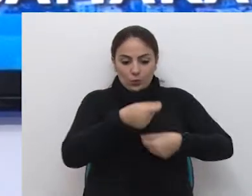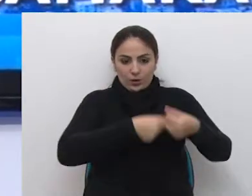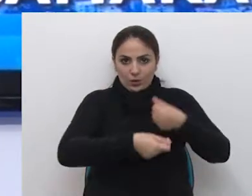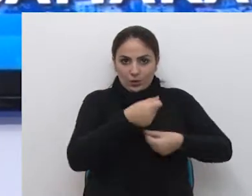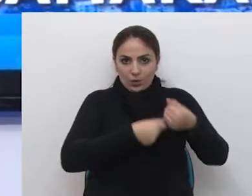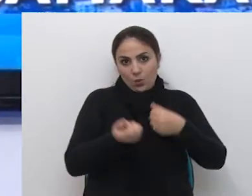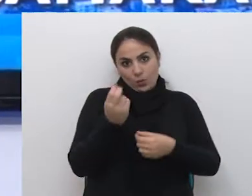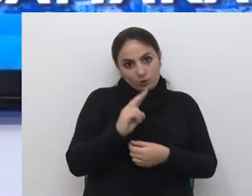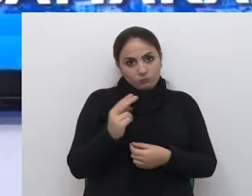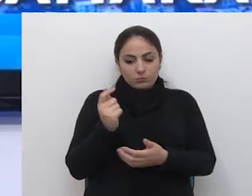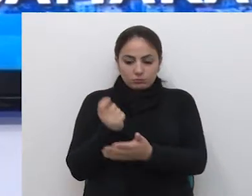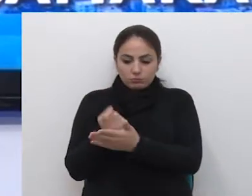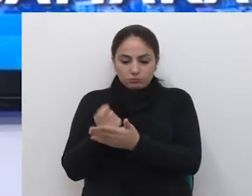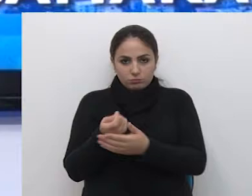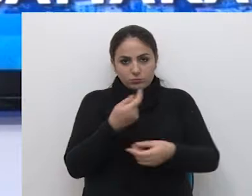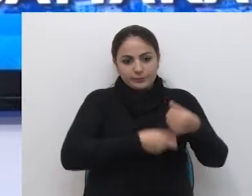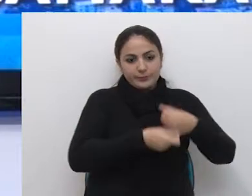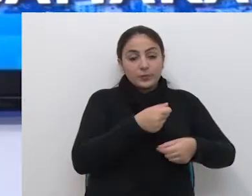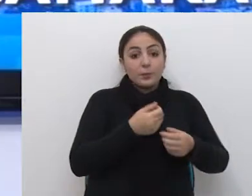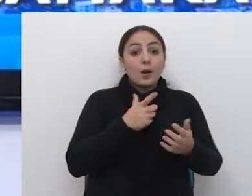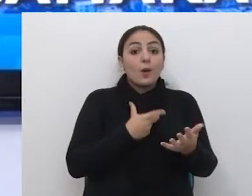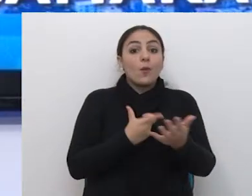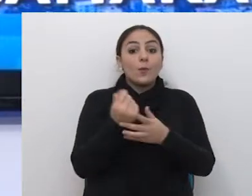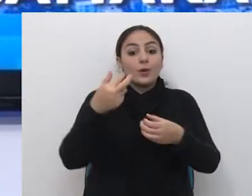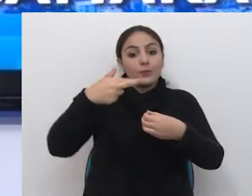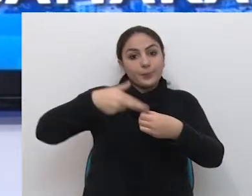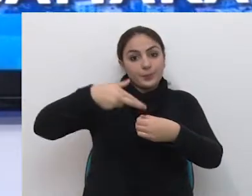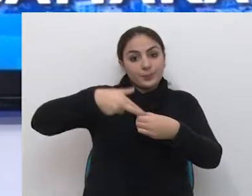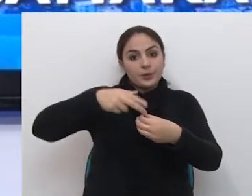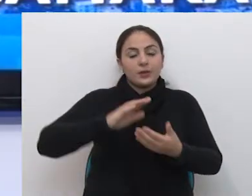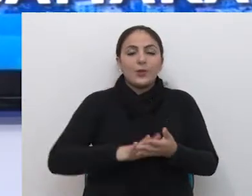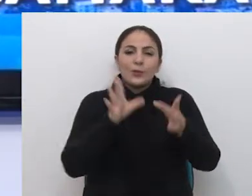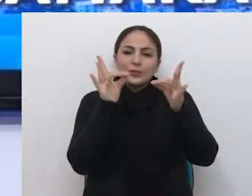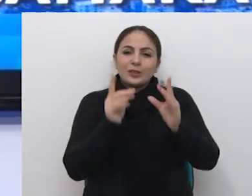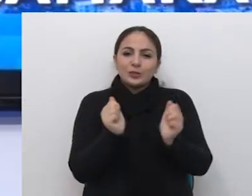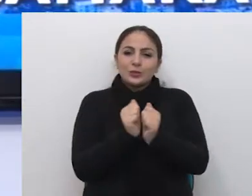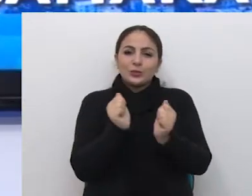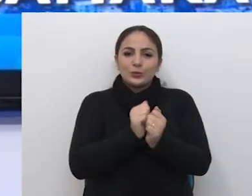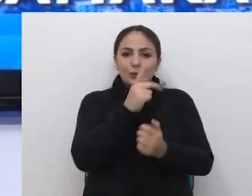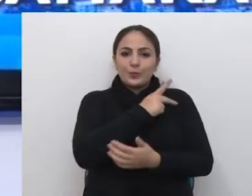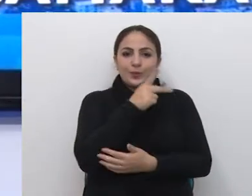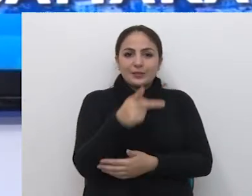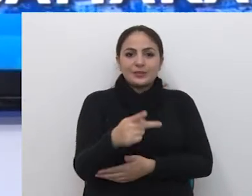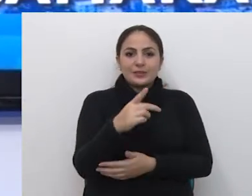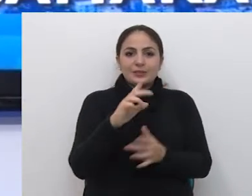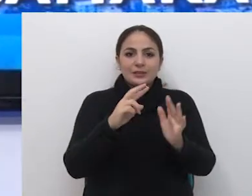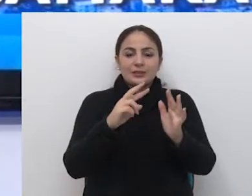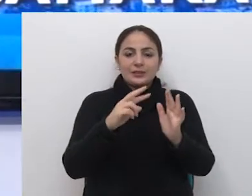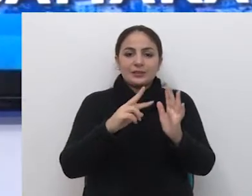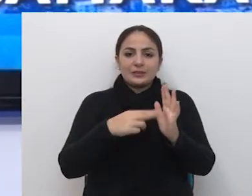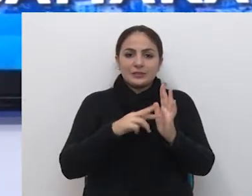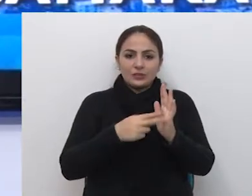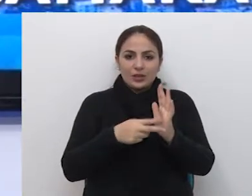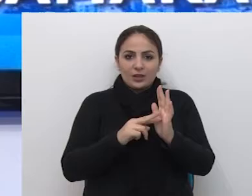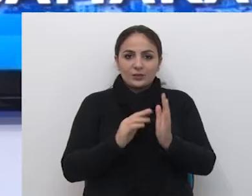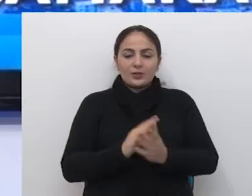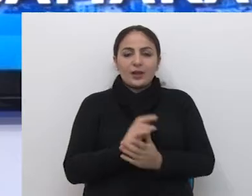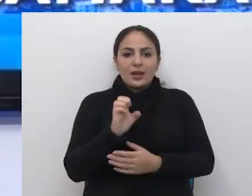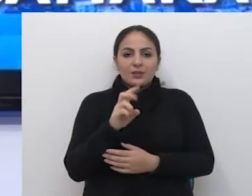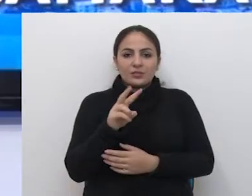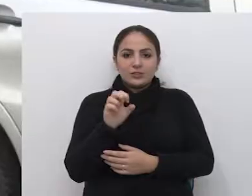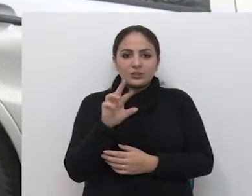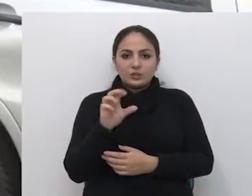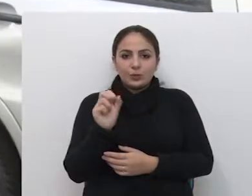pago em dinheiro ou créditos para a compra de combustível. Os detalhes com o presidente do Simpasso, Everson da